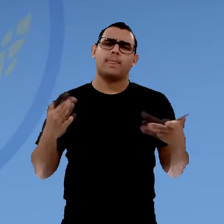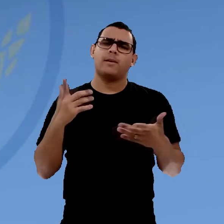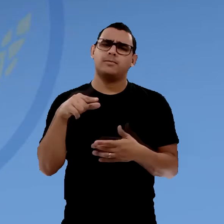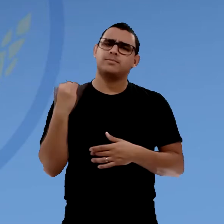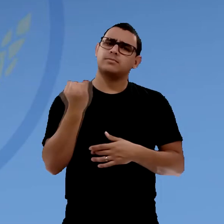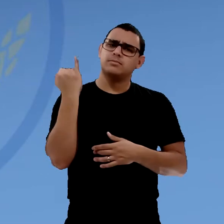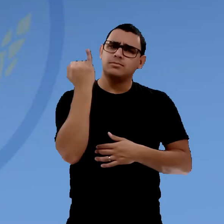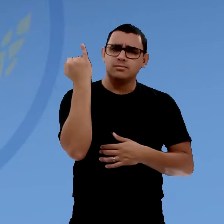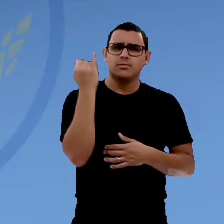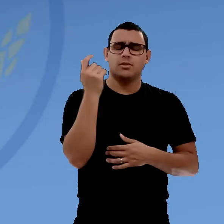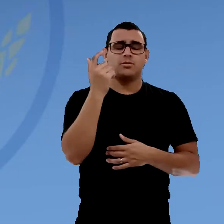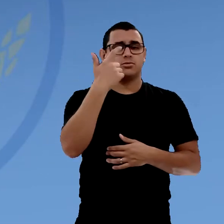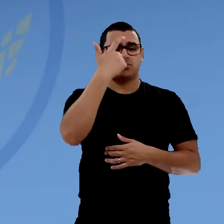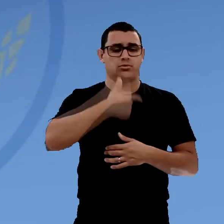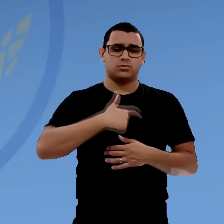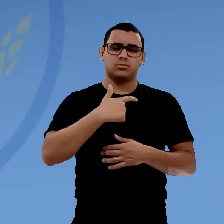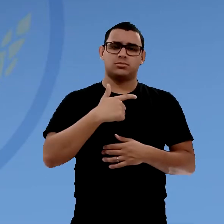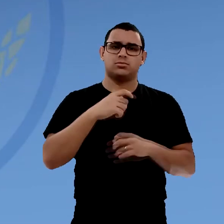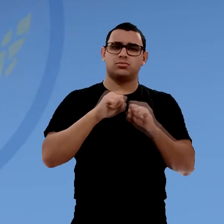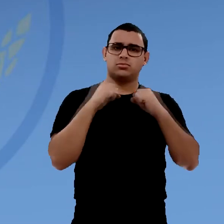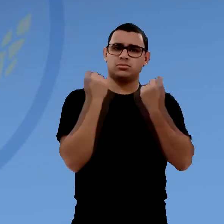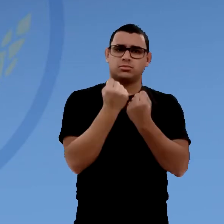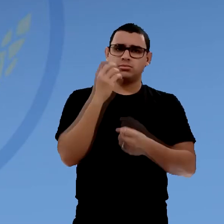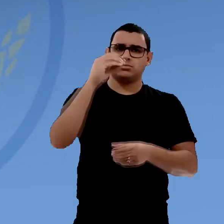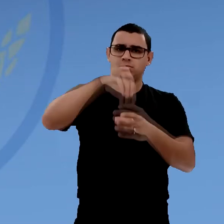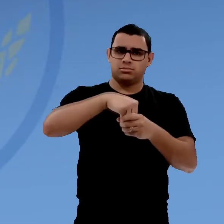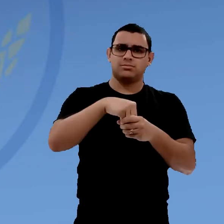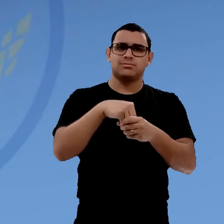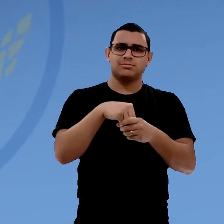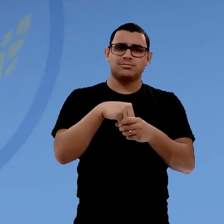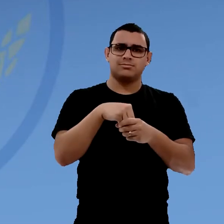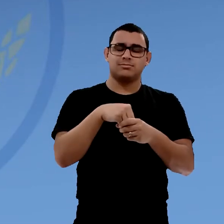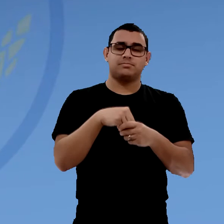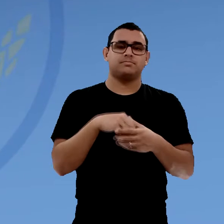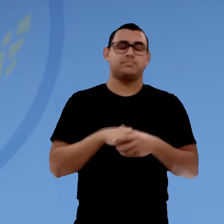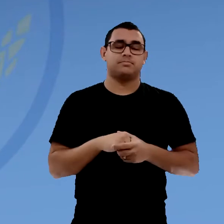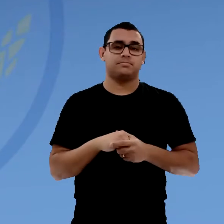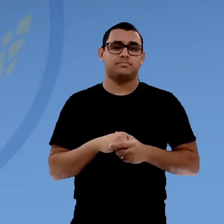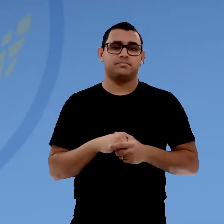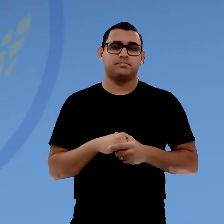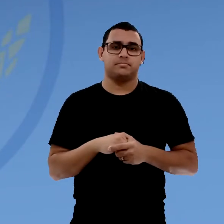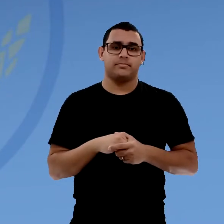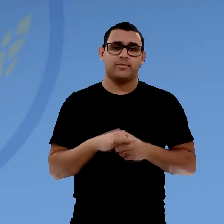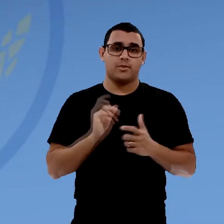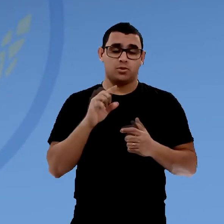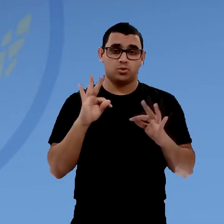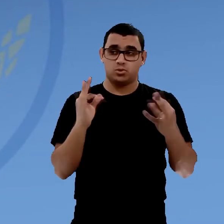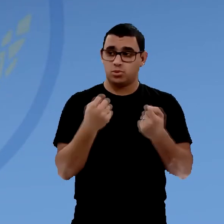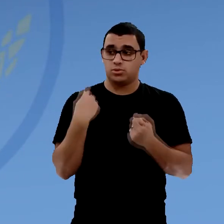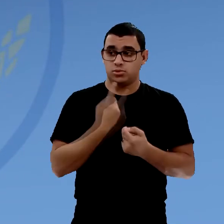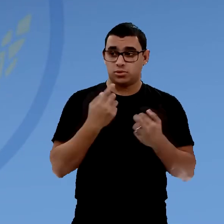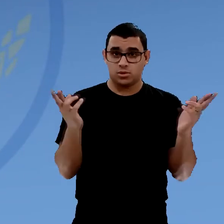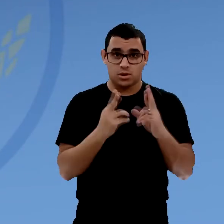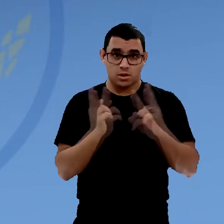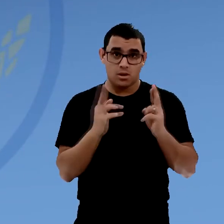Qual a importância do status social em uma sociedade? Na sociedade, todas as nossas relações